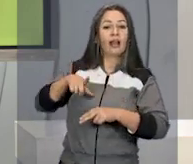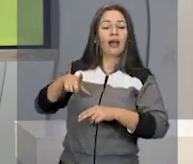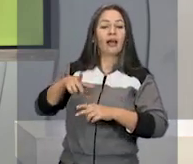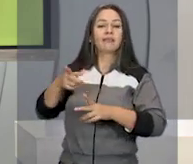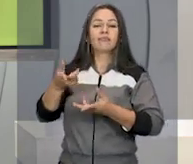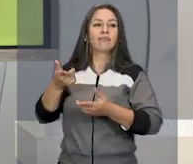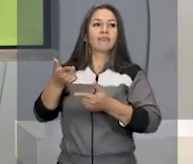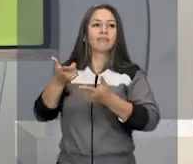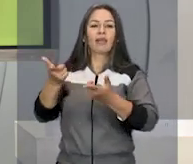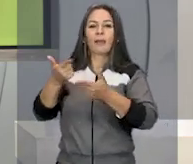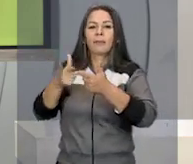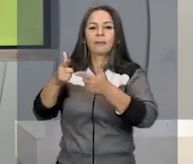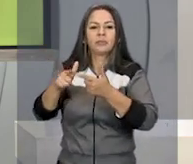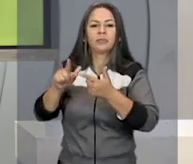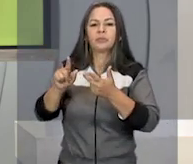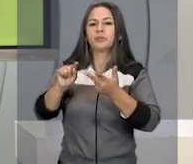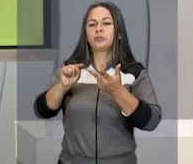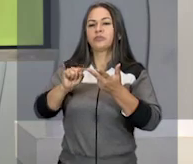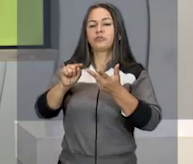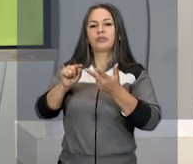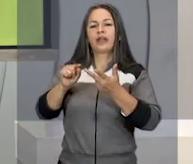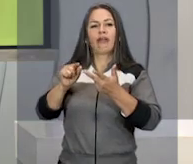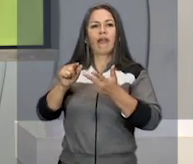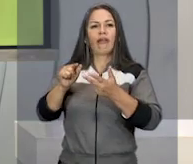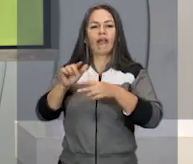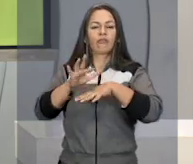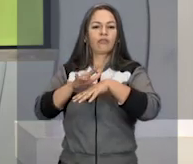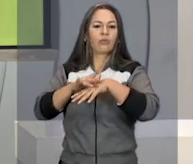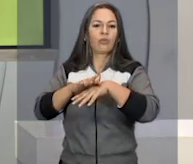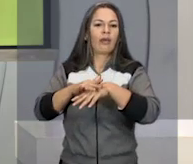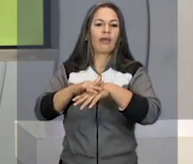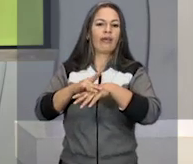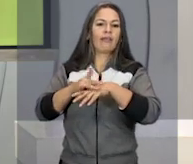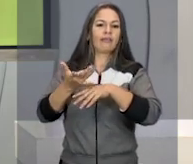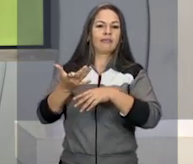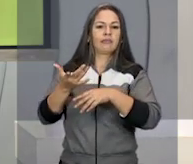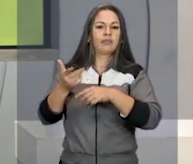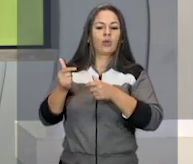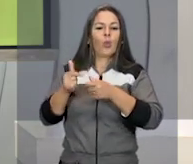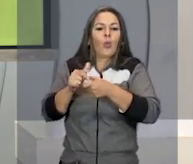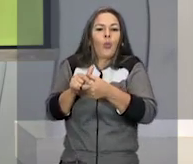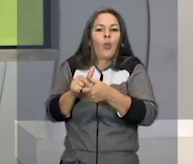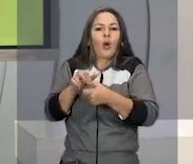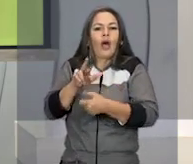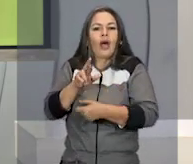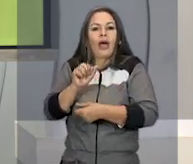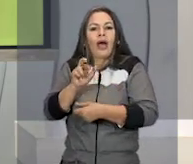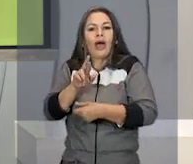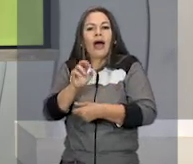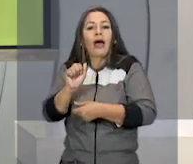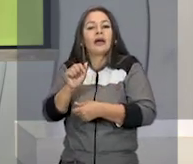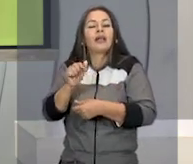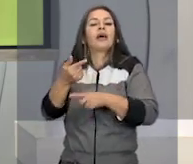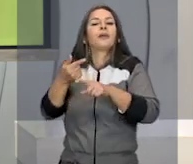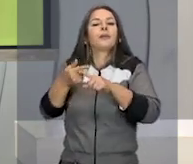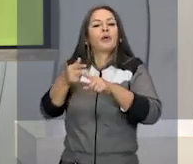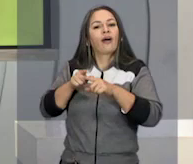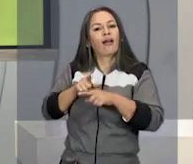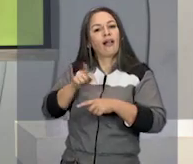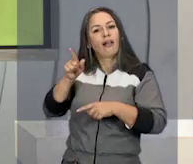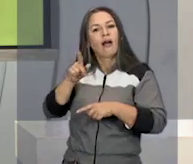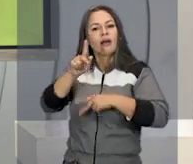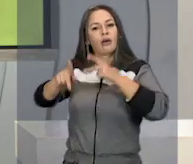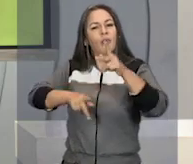característica Y. Casos extremamente raros, com uma frequência maior acontecendo na China, exatamente porque ela tem uma população gigantesca. E a